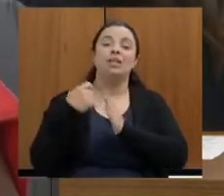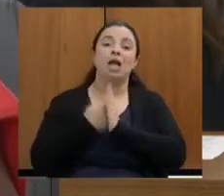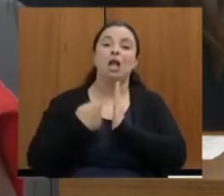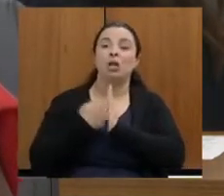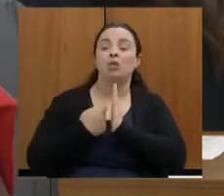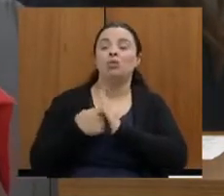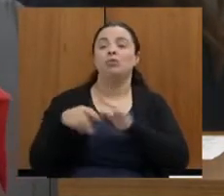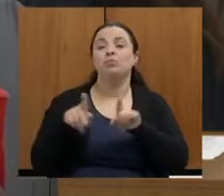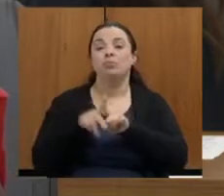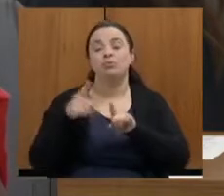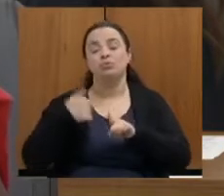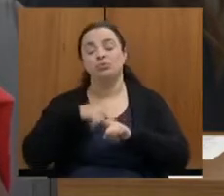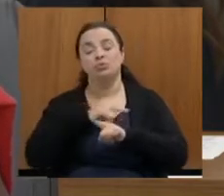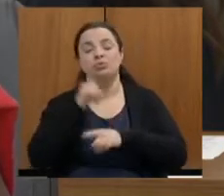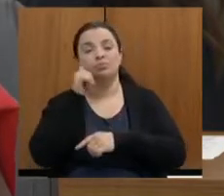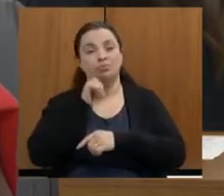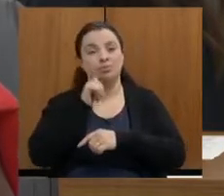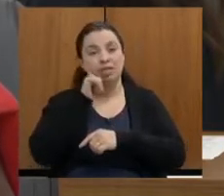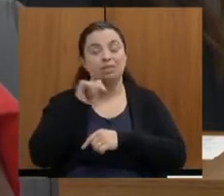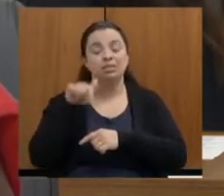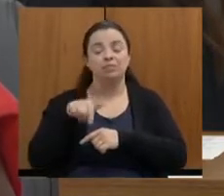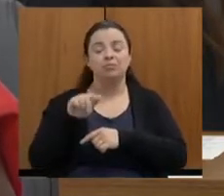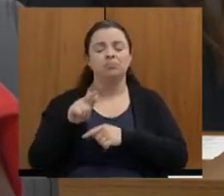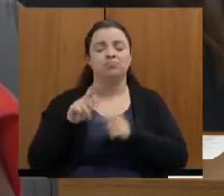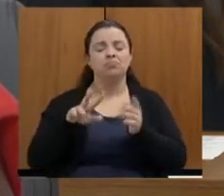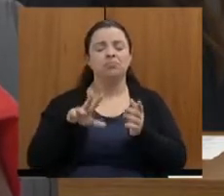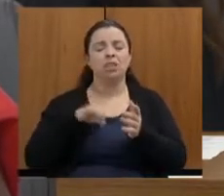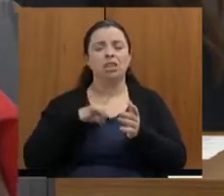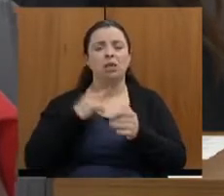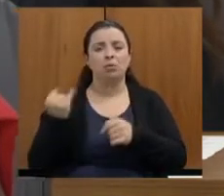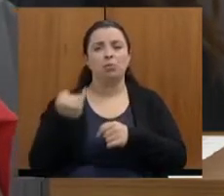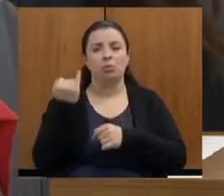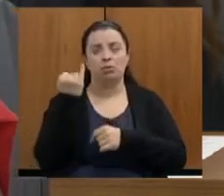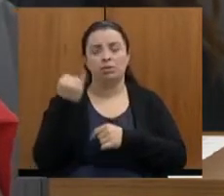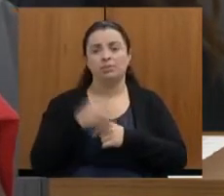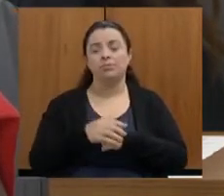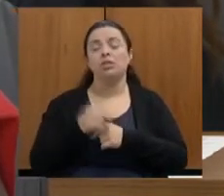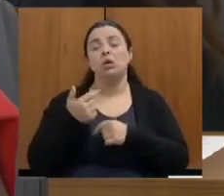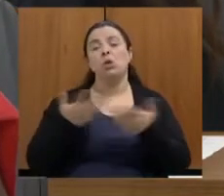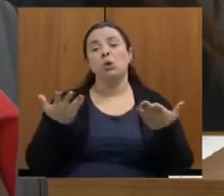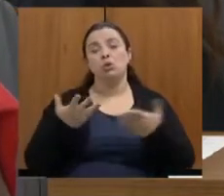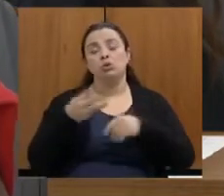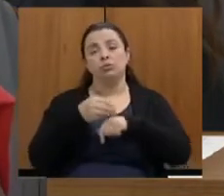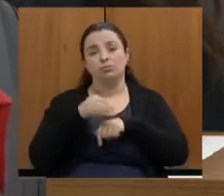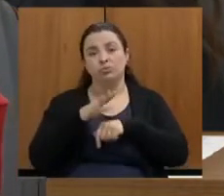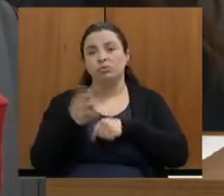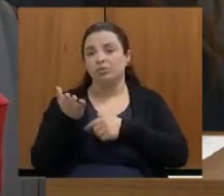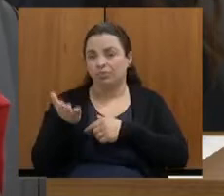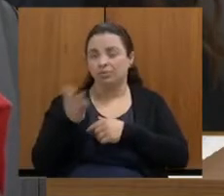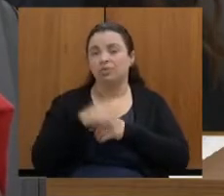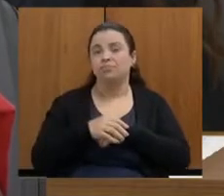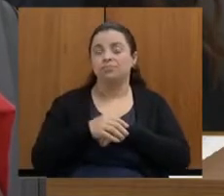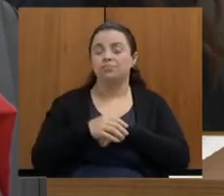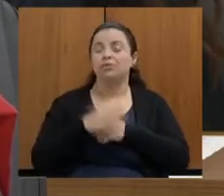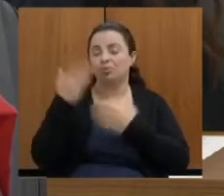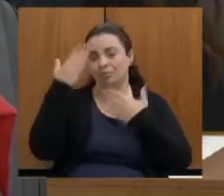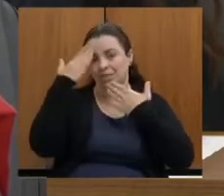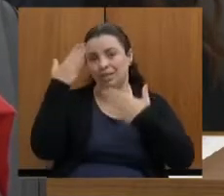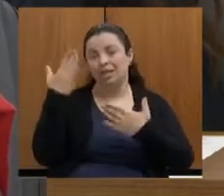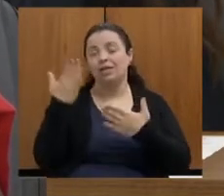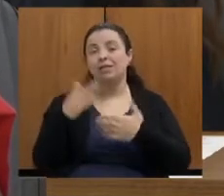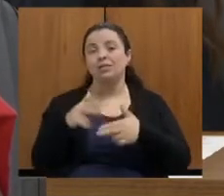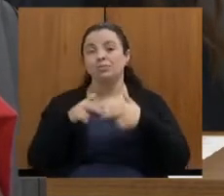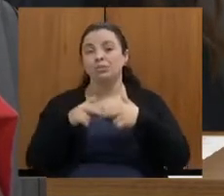significativo Então hoje eu quero dizer aqui a você é o meu muito obrigada por